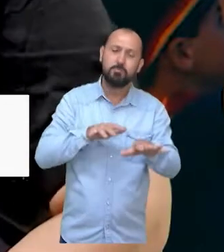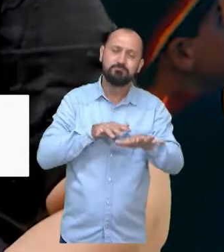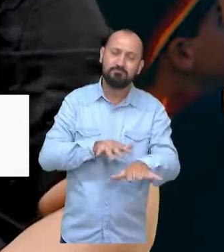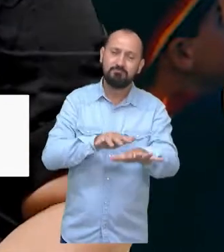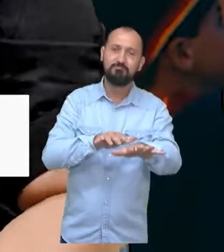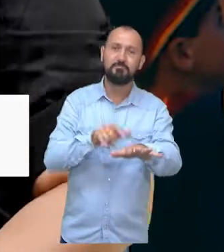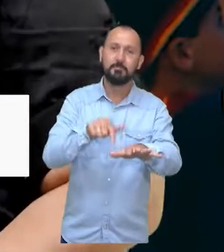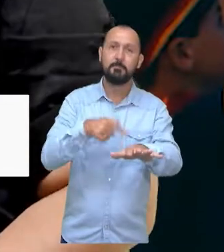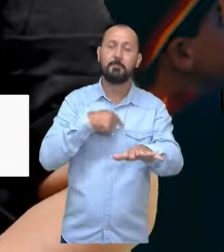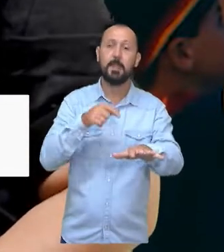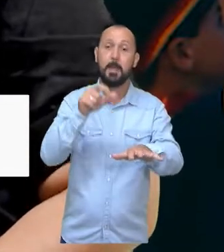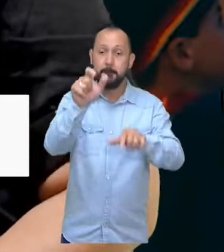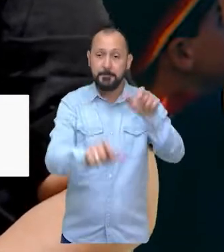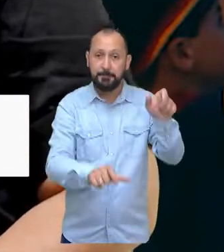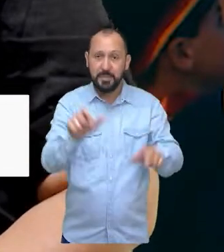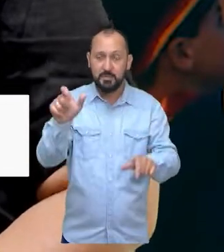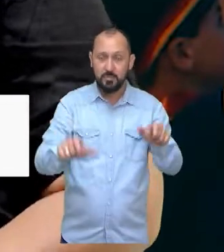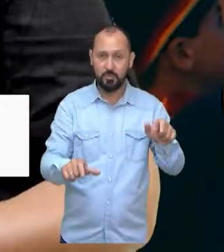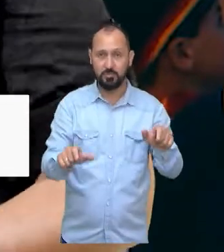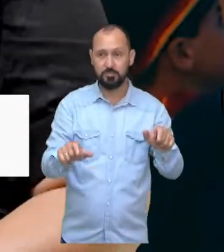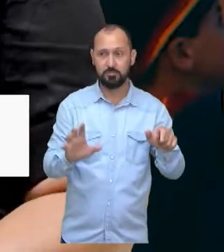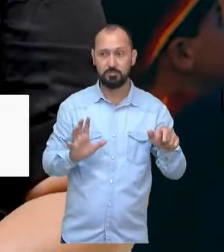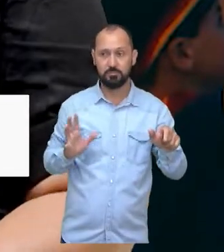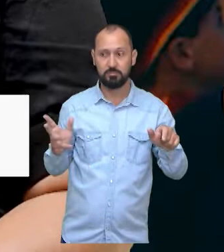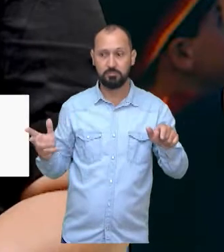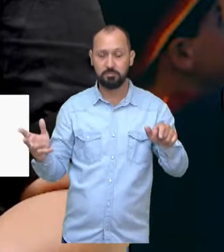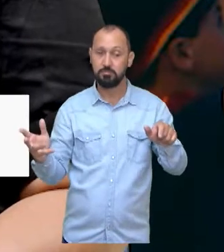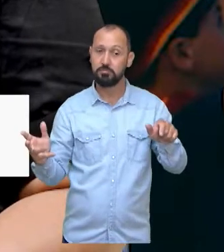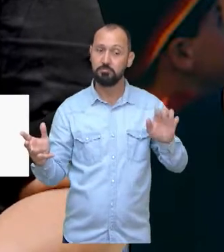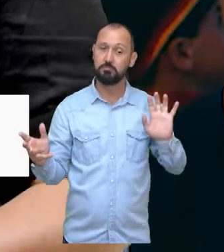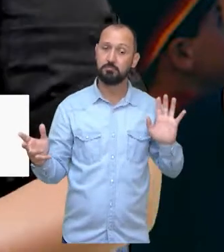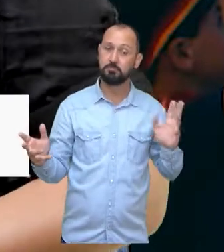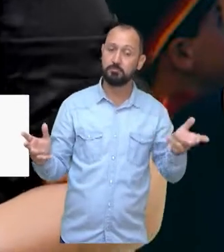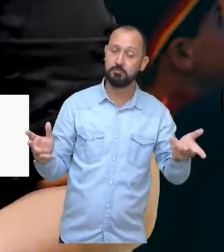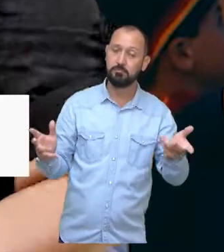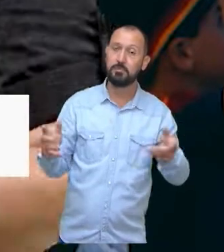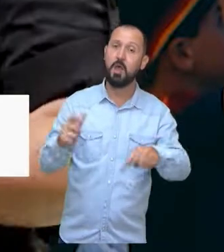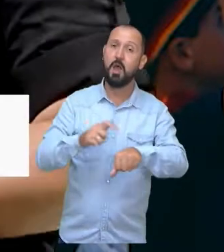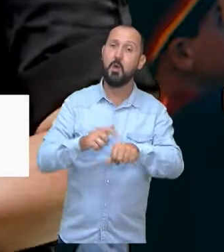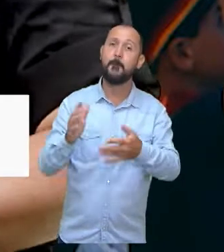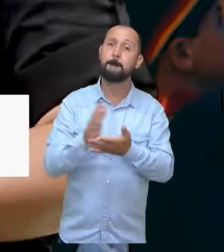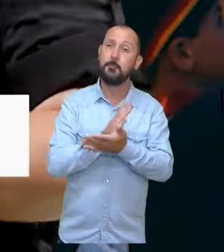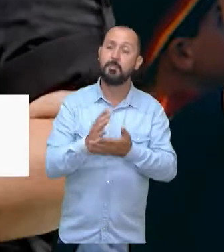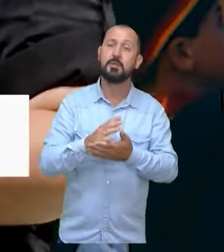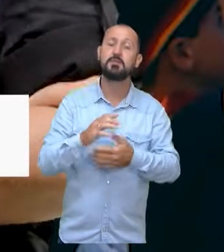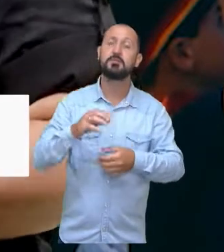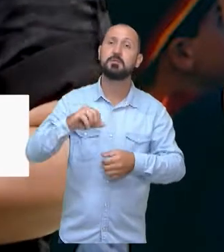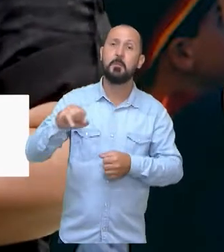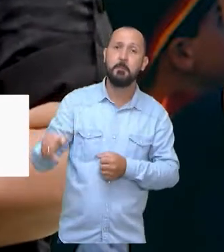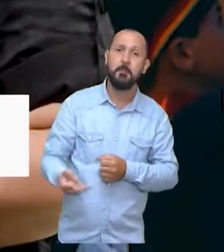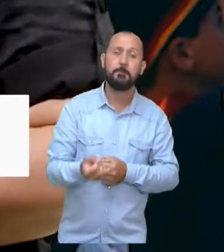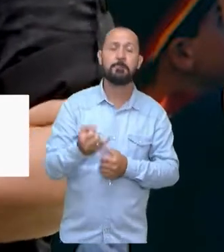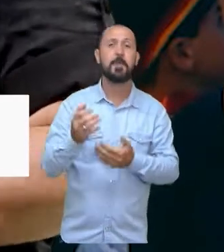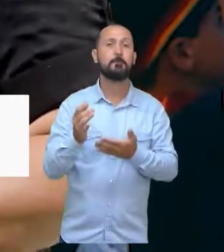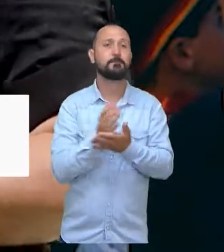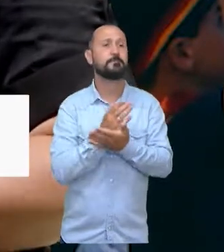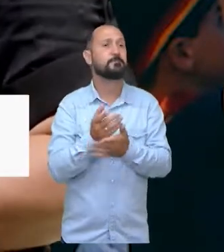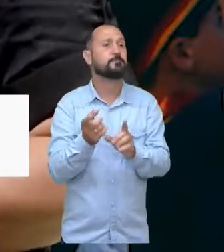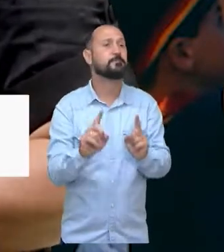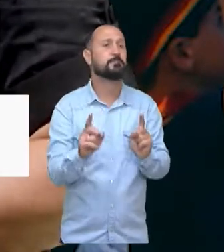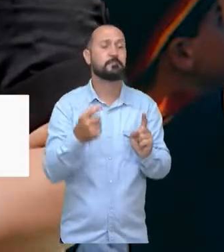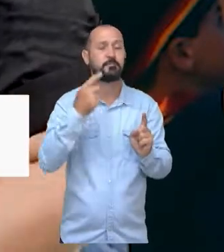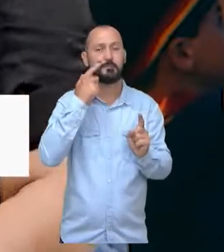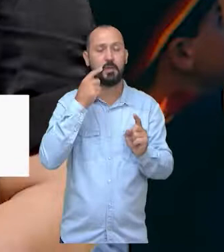de pessoas, a gente tem momentos que são um pouco mais favoráveis e momentos de atraso,